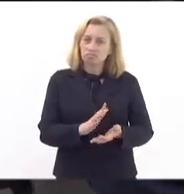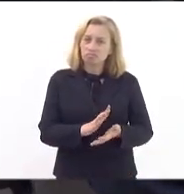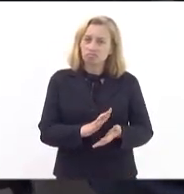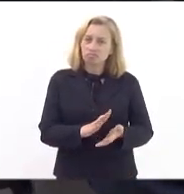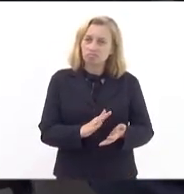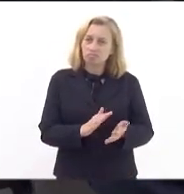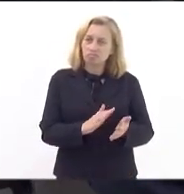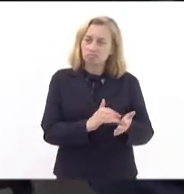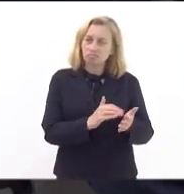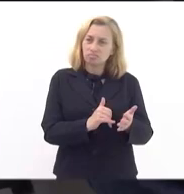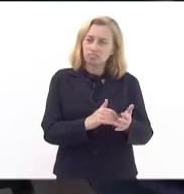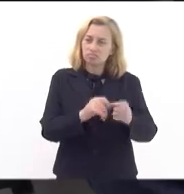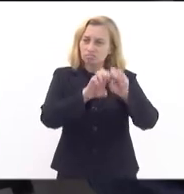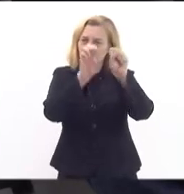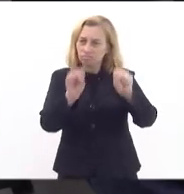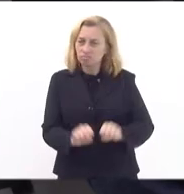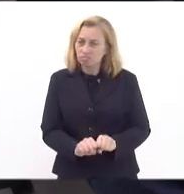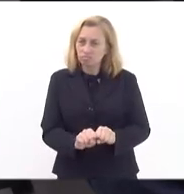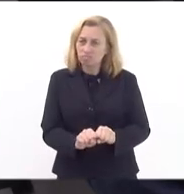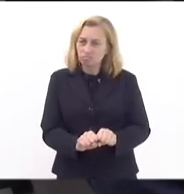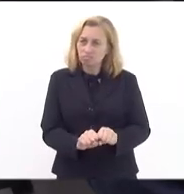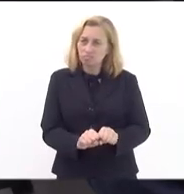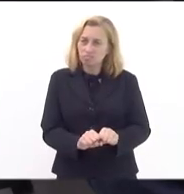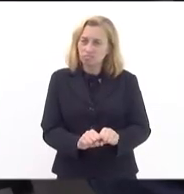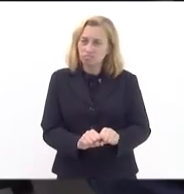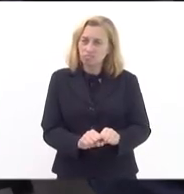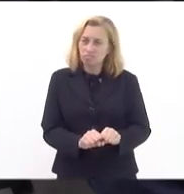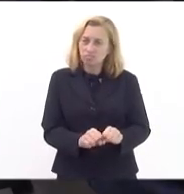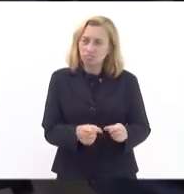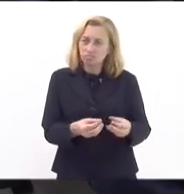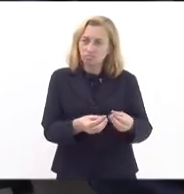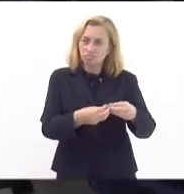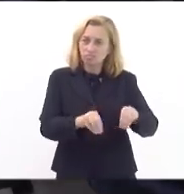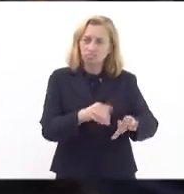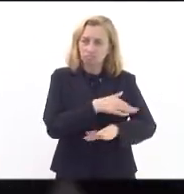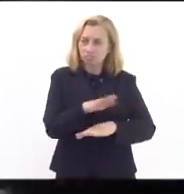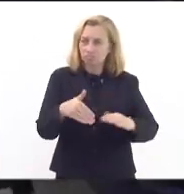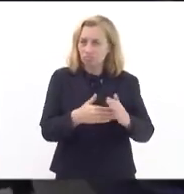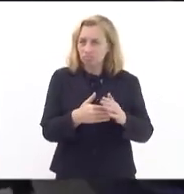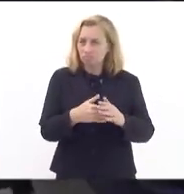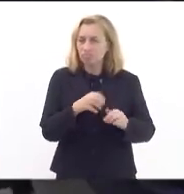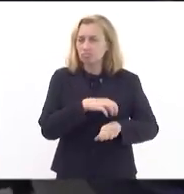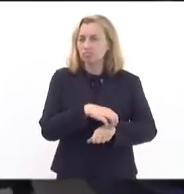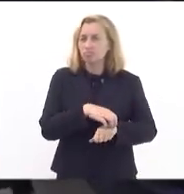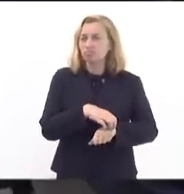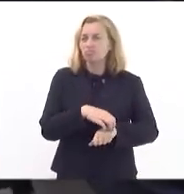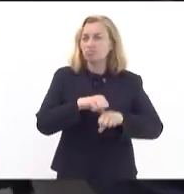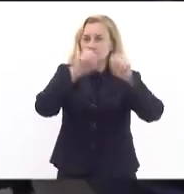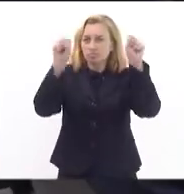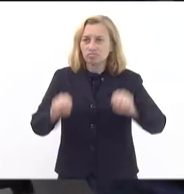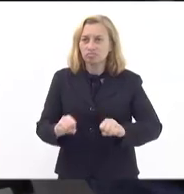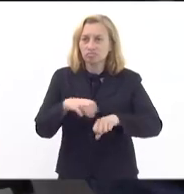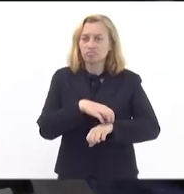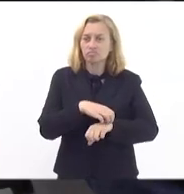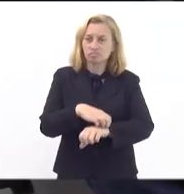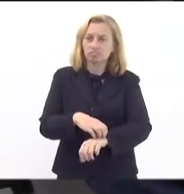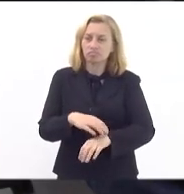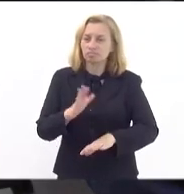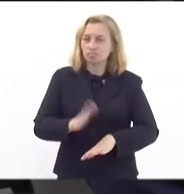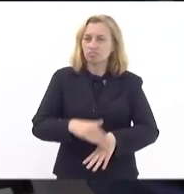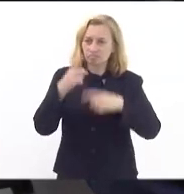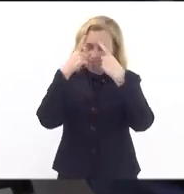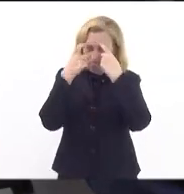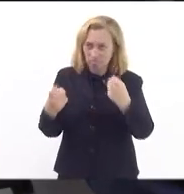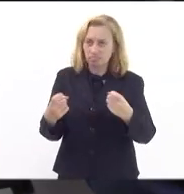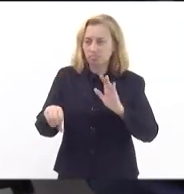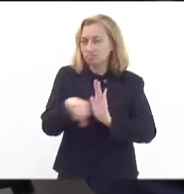você acabou de desorganizar no sistema de transporte o que vai levar mais violência mais crime e